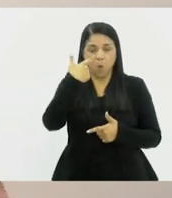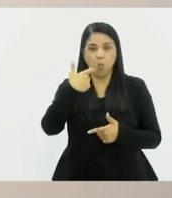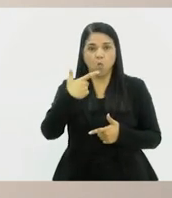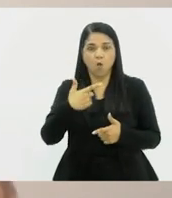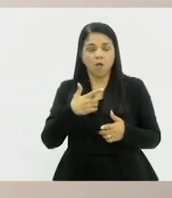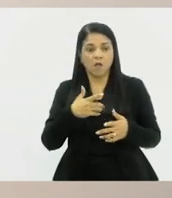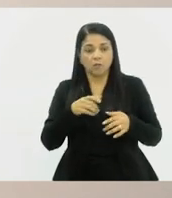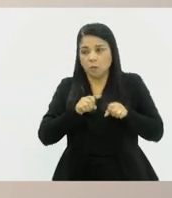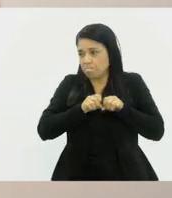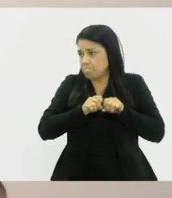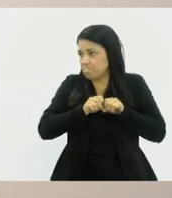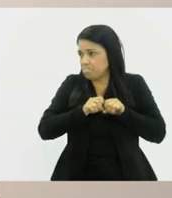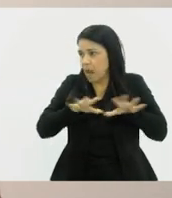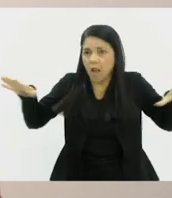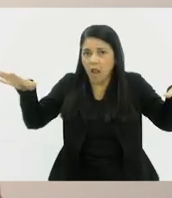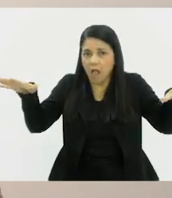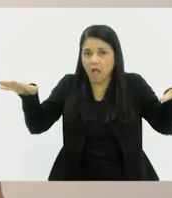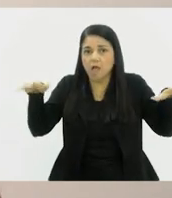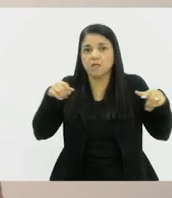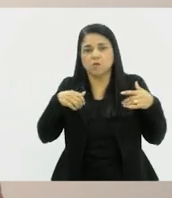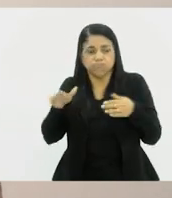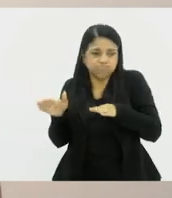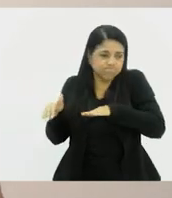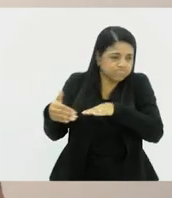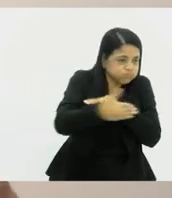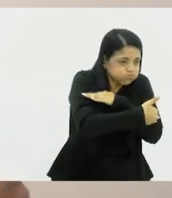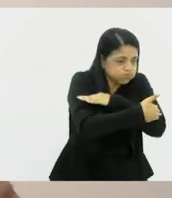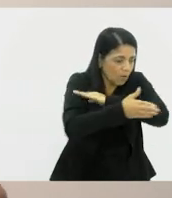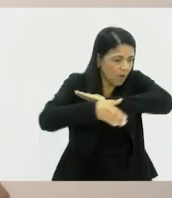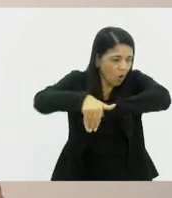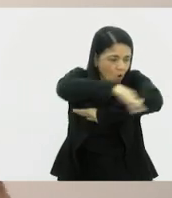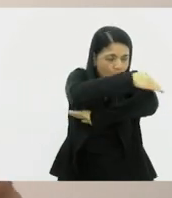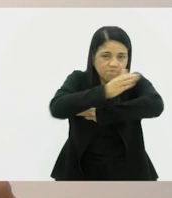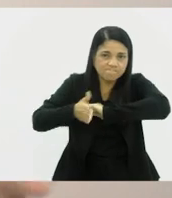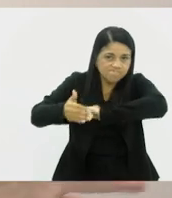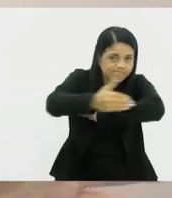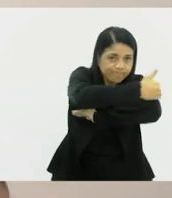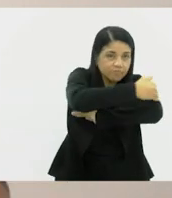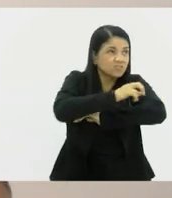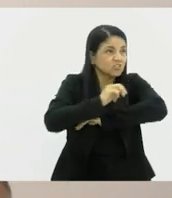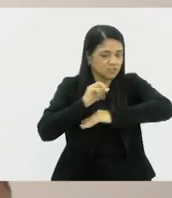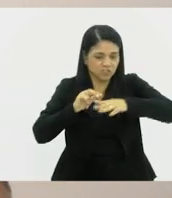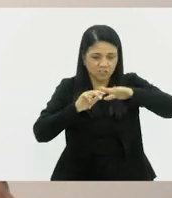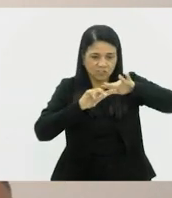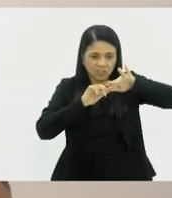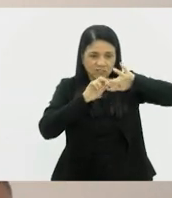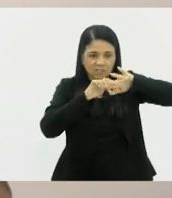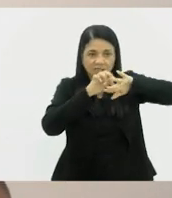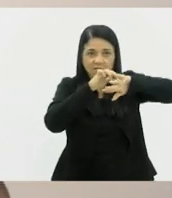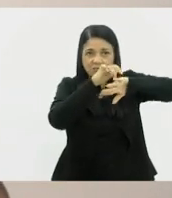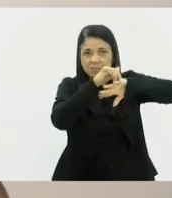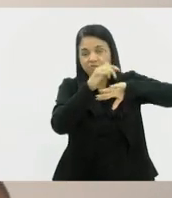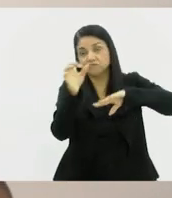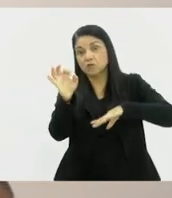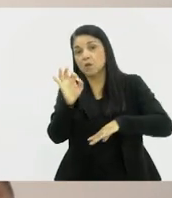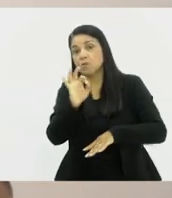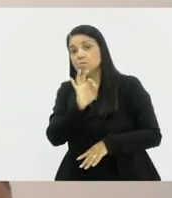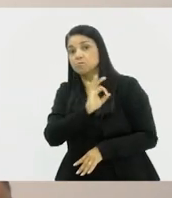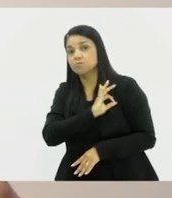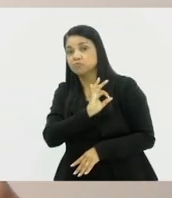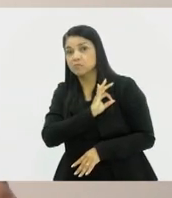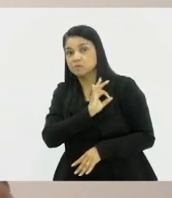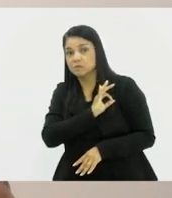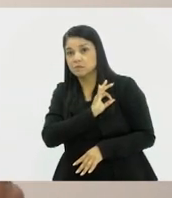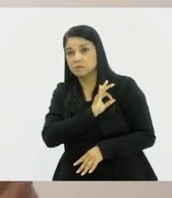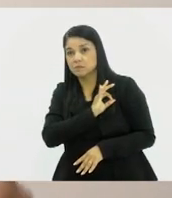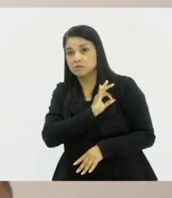mundo correu Eu Virei a viela era uma escada aí por algum motivo esse policial ele